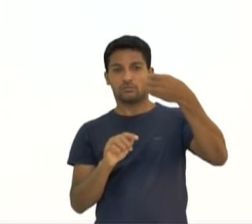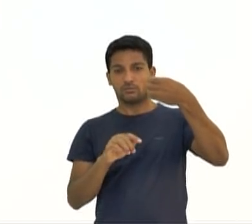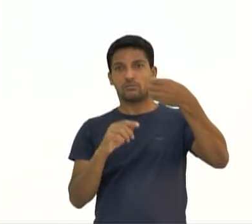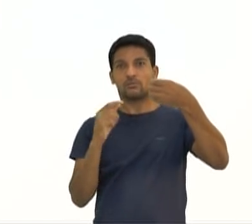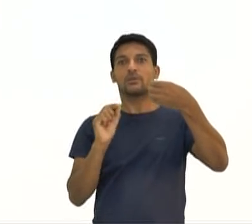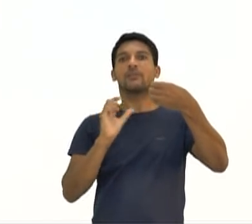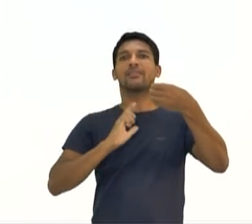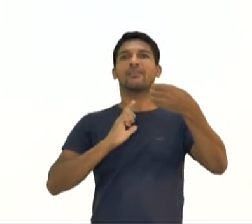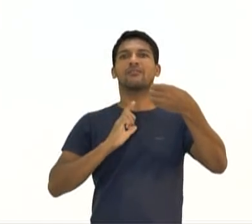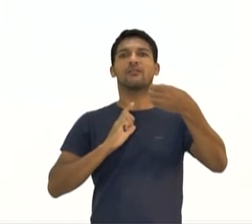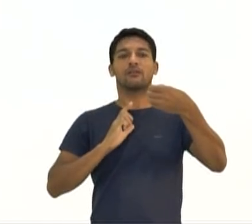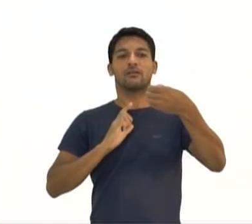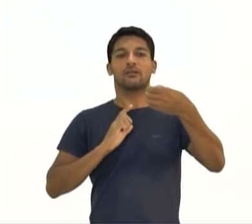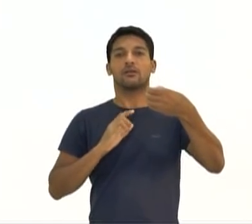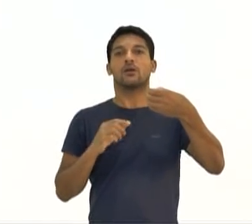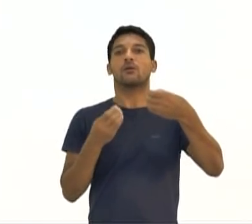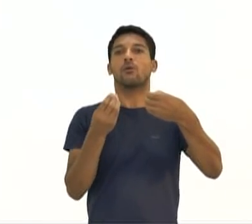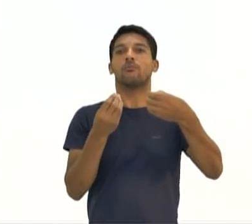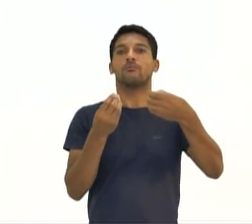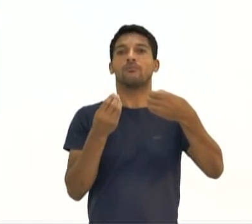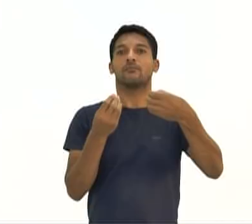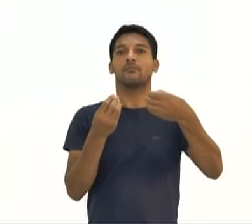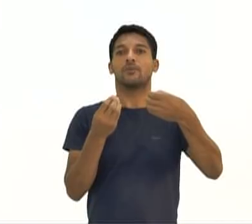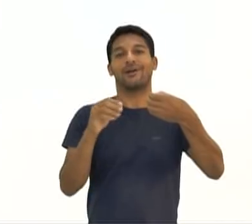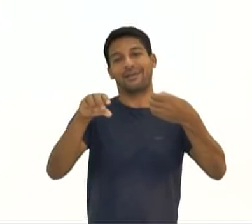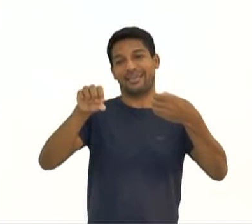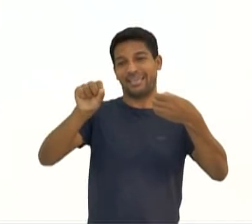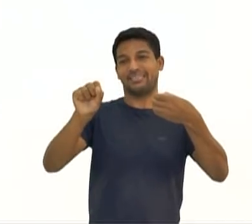vai terminar a distribuição em